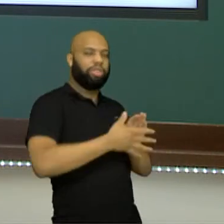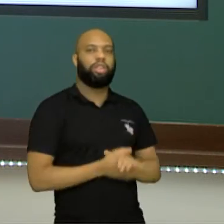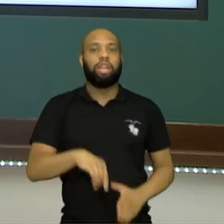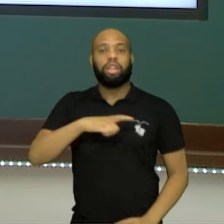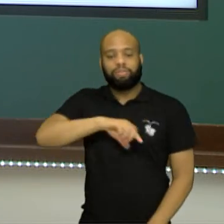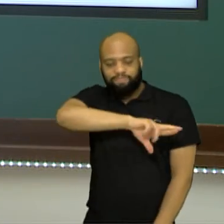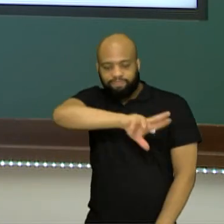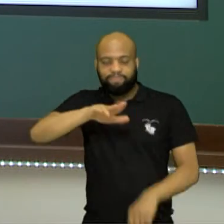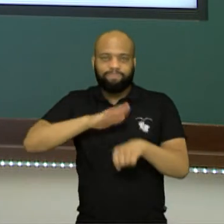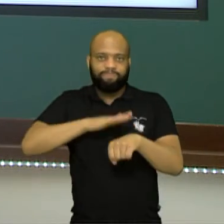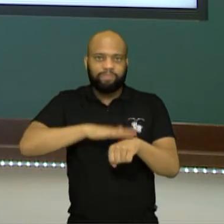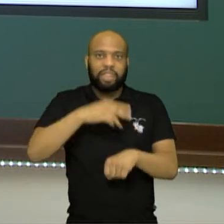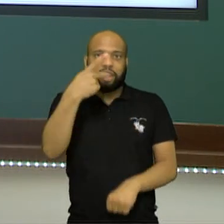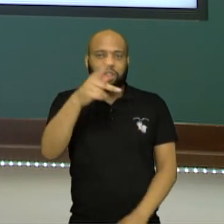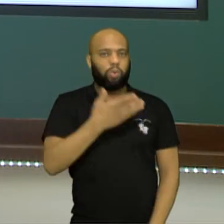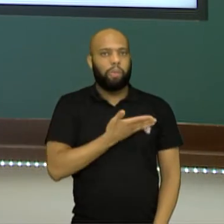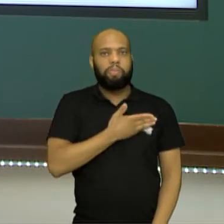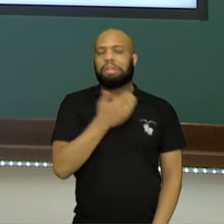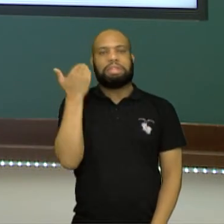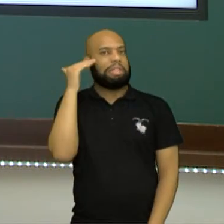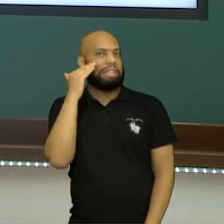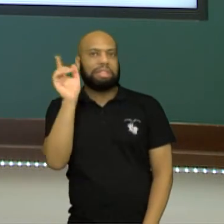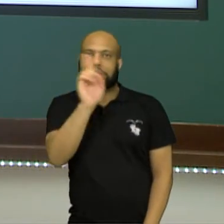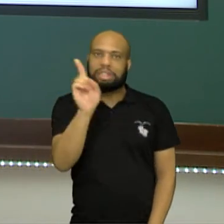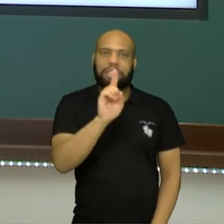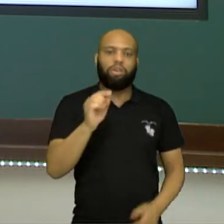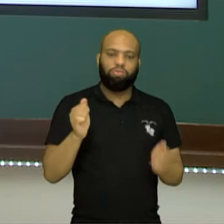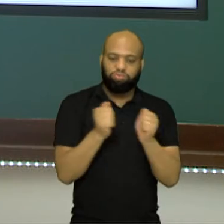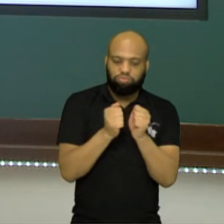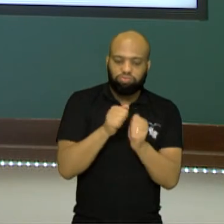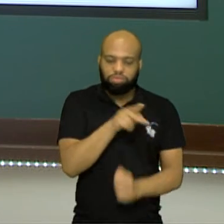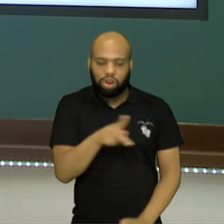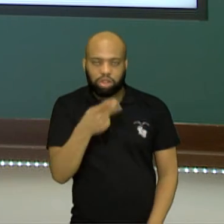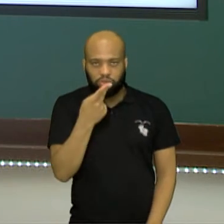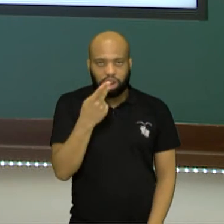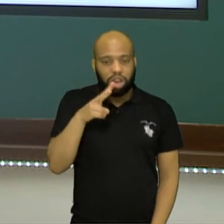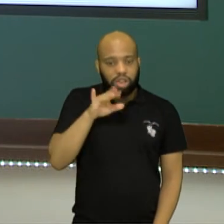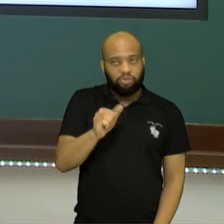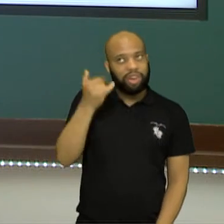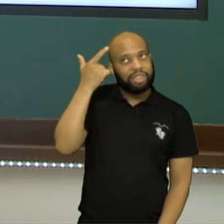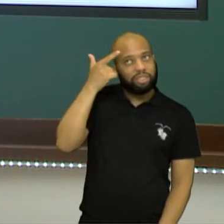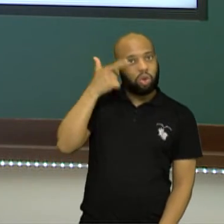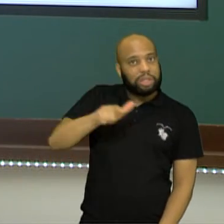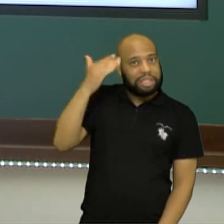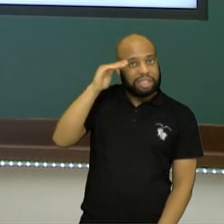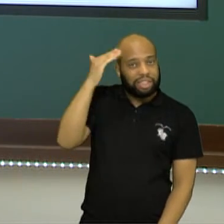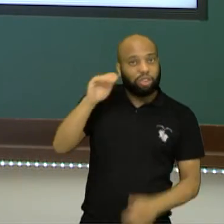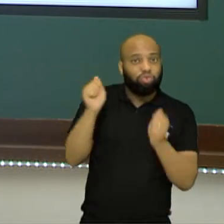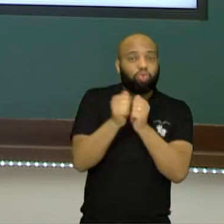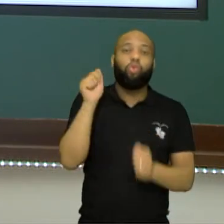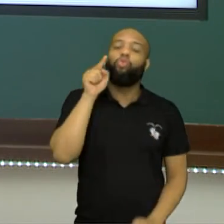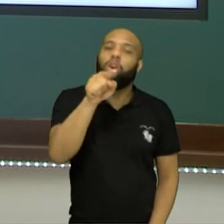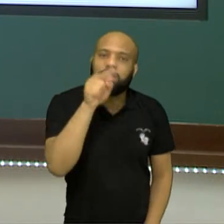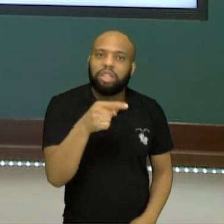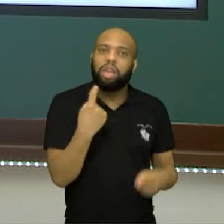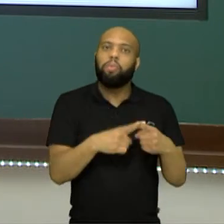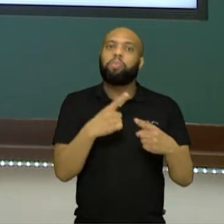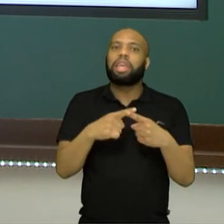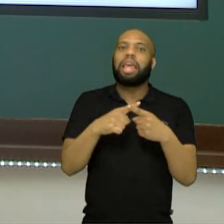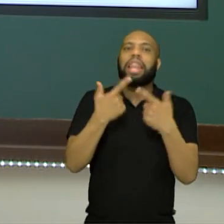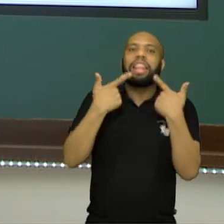muitas vezes aquele seu amigo que não entendeu com o professor falando, vai entender com você falando, por facilidade de linguagem,